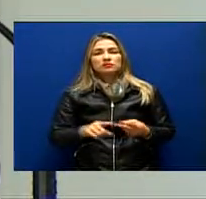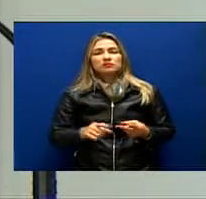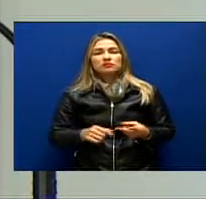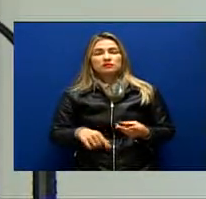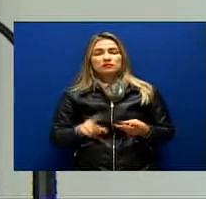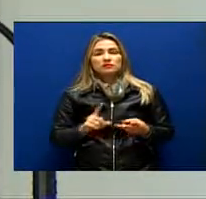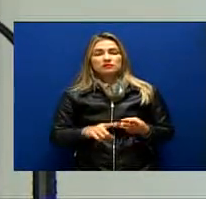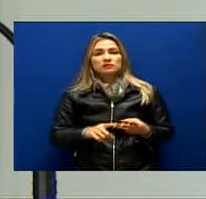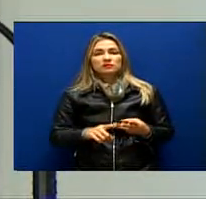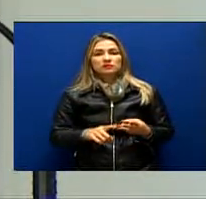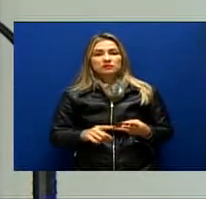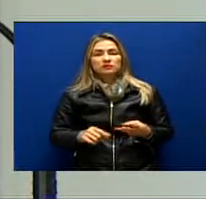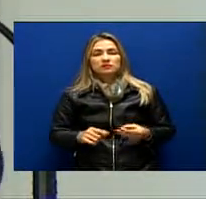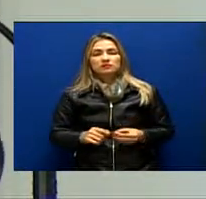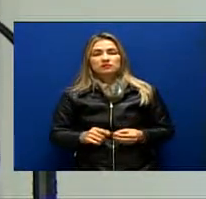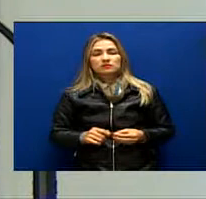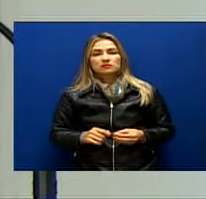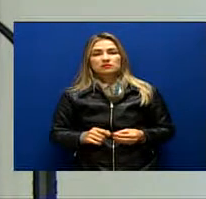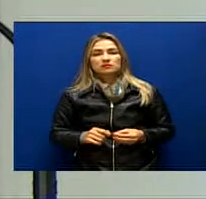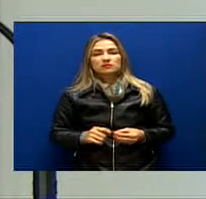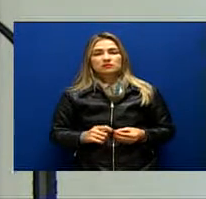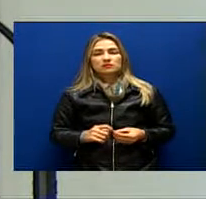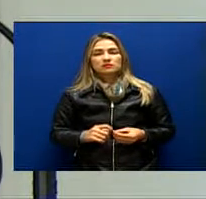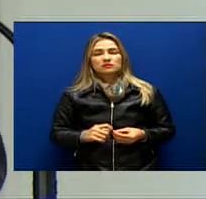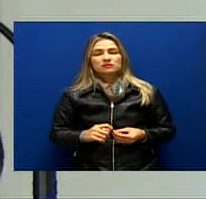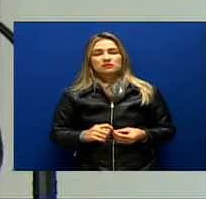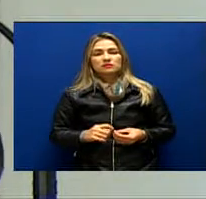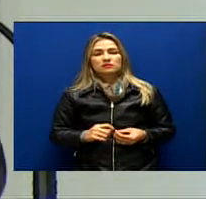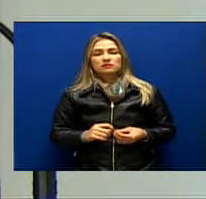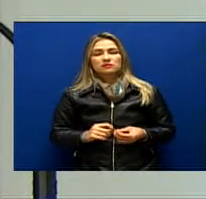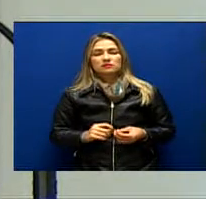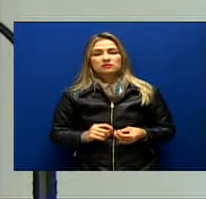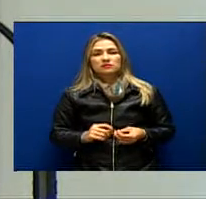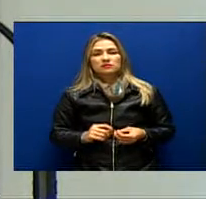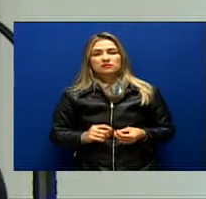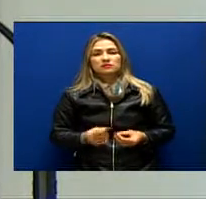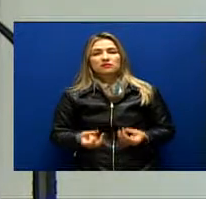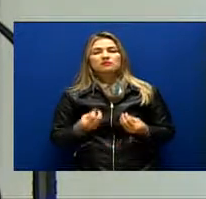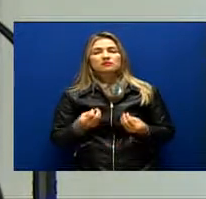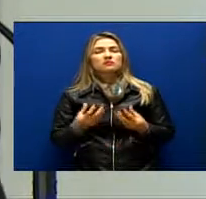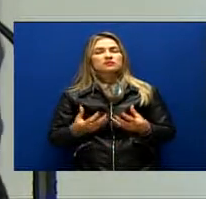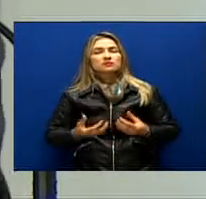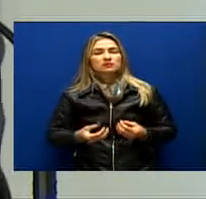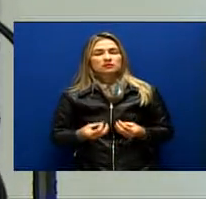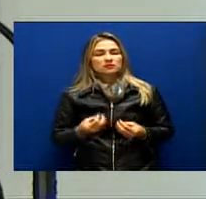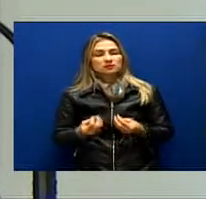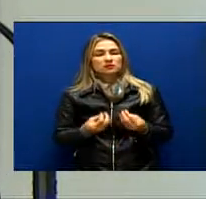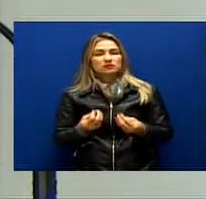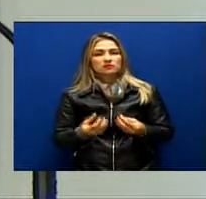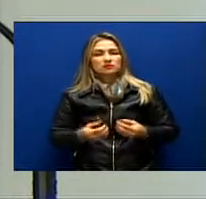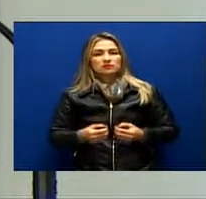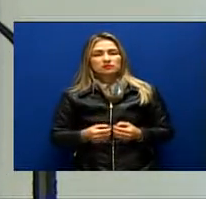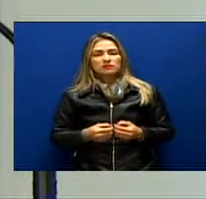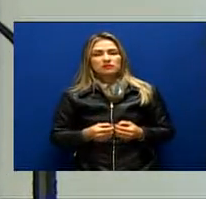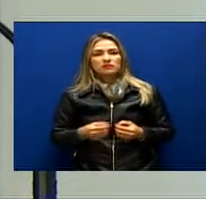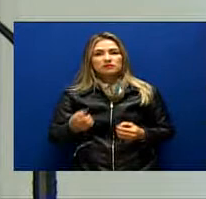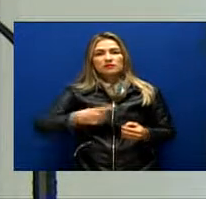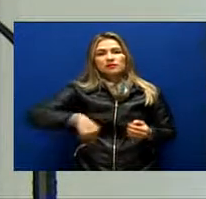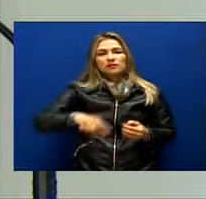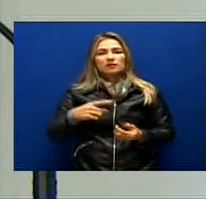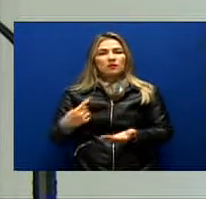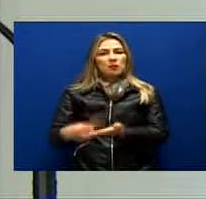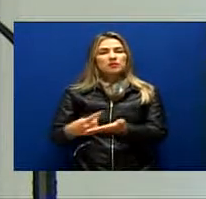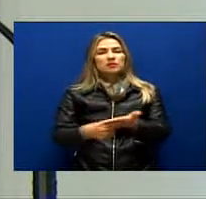questão sociológica. Ah, nós estamos fazendo a luta contra a